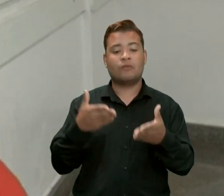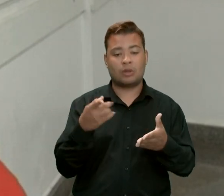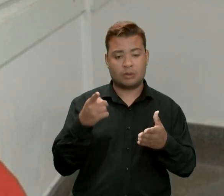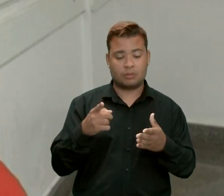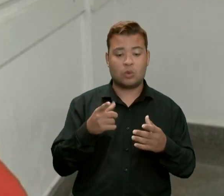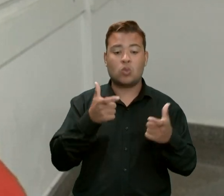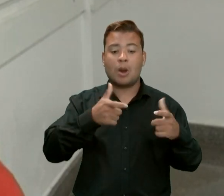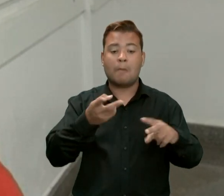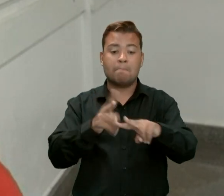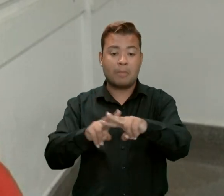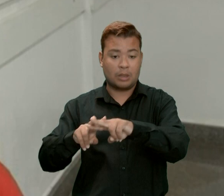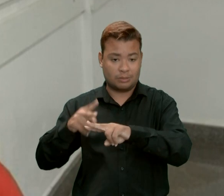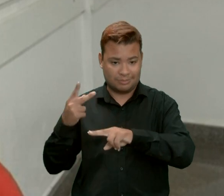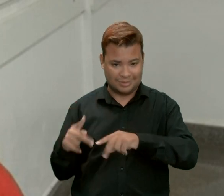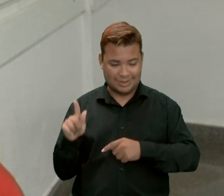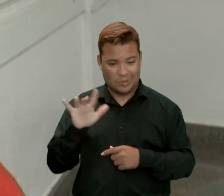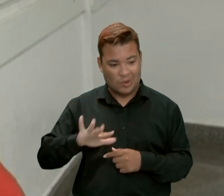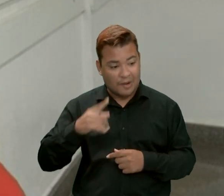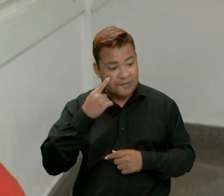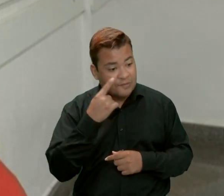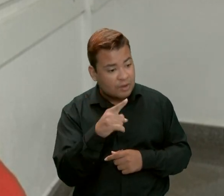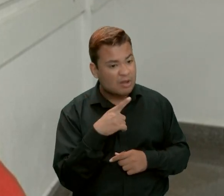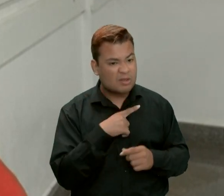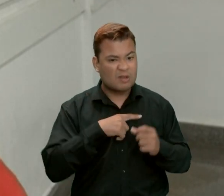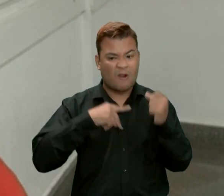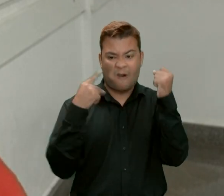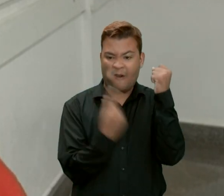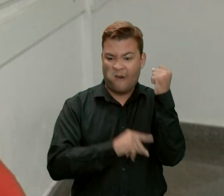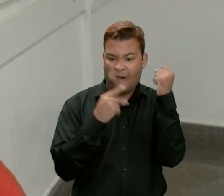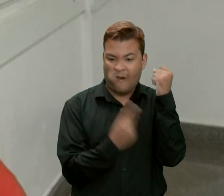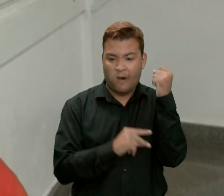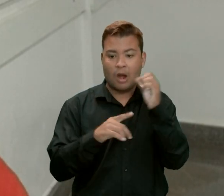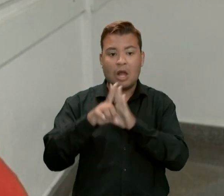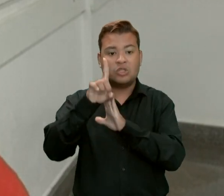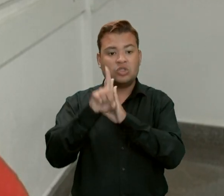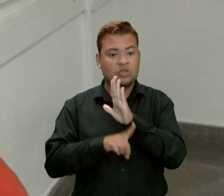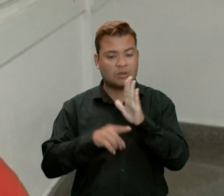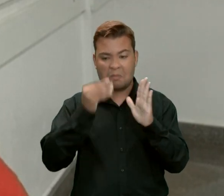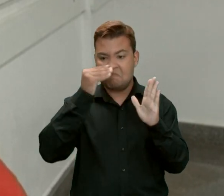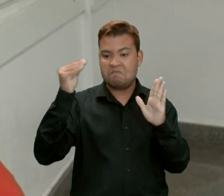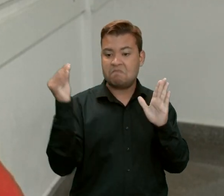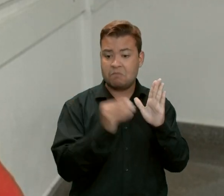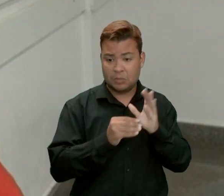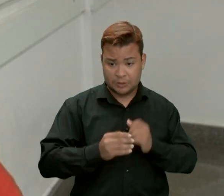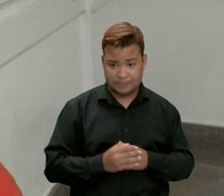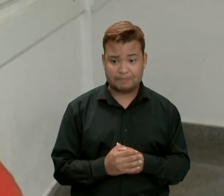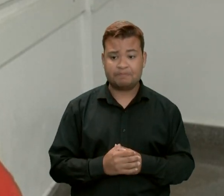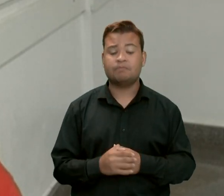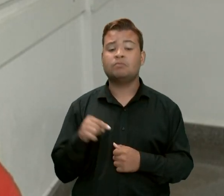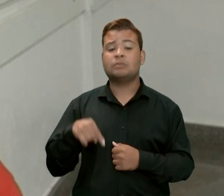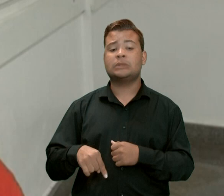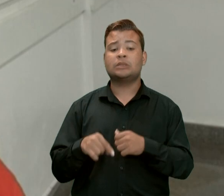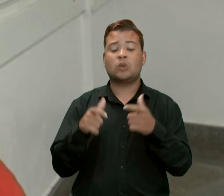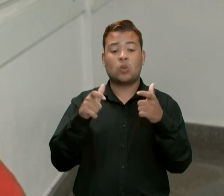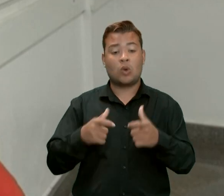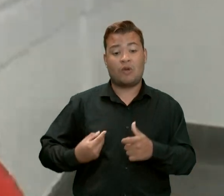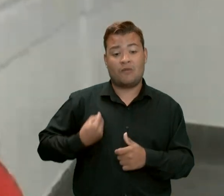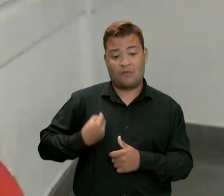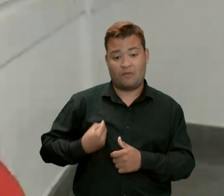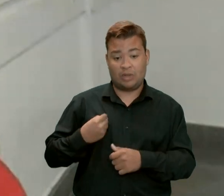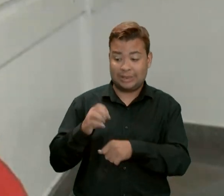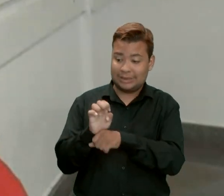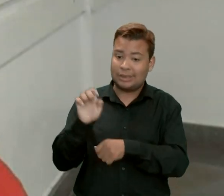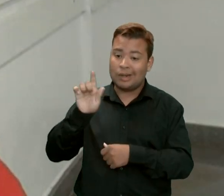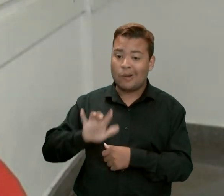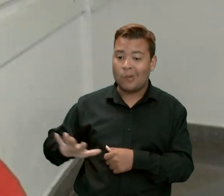uma série de casos de tortura, de violação de direitos. Então, nós vivemos num estado onde a preocupação com a